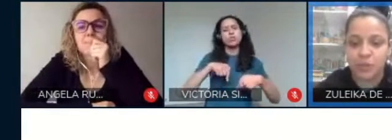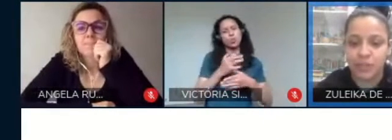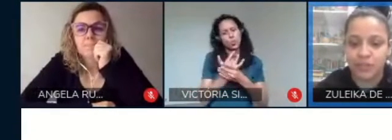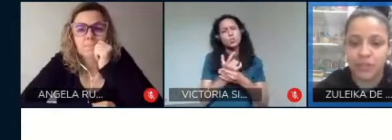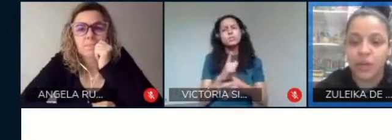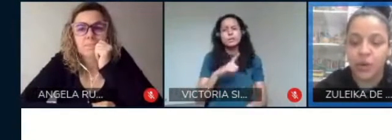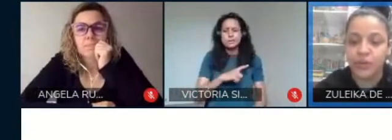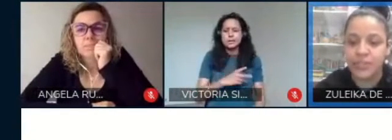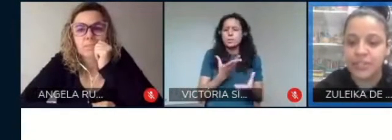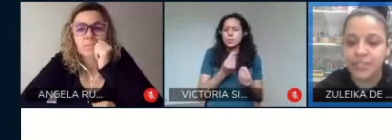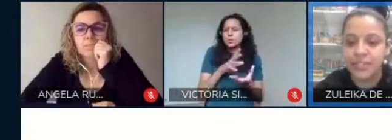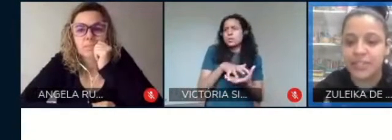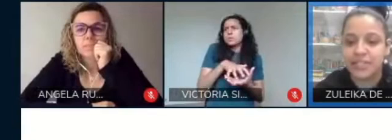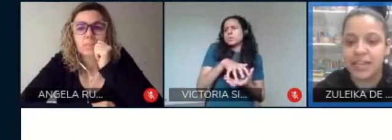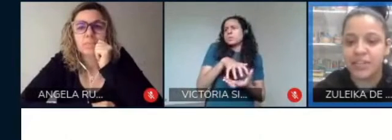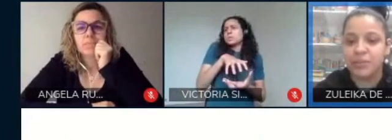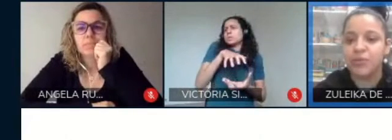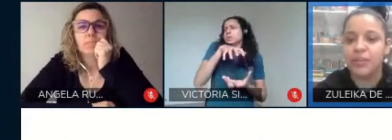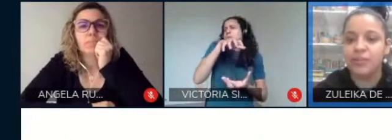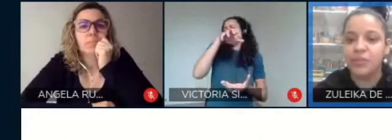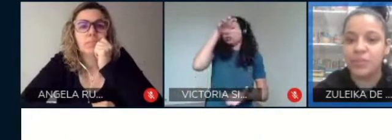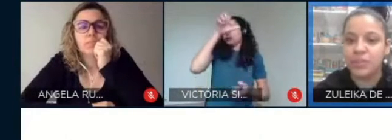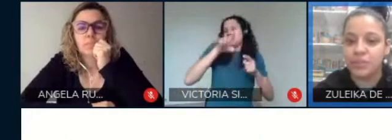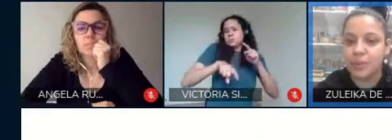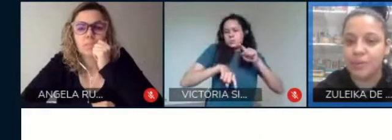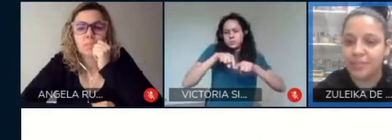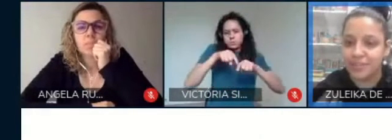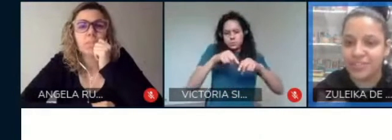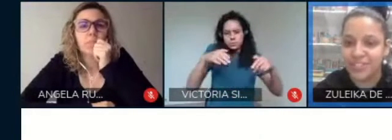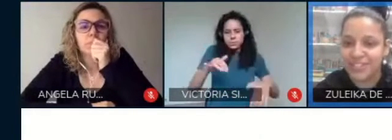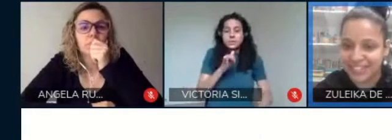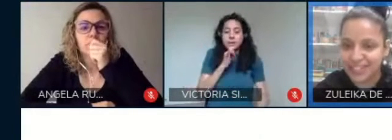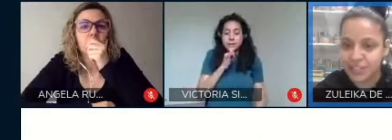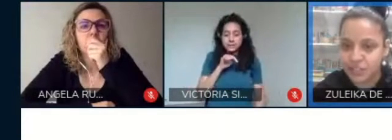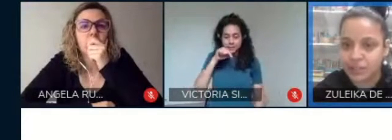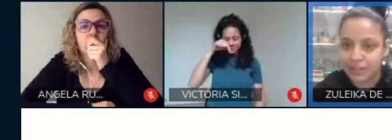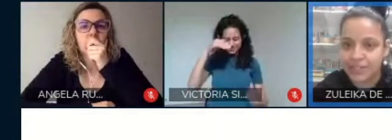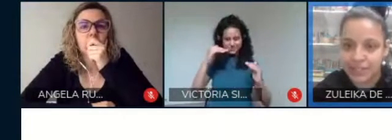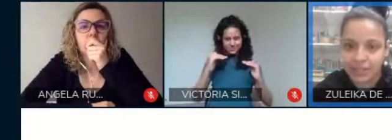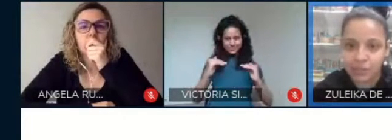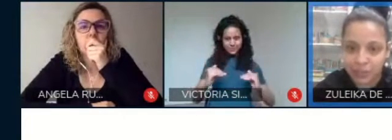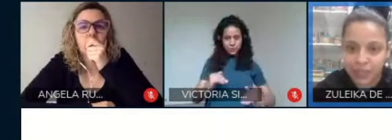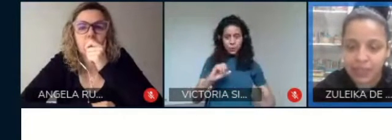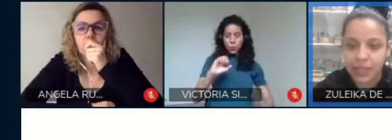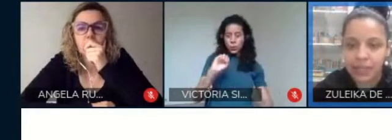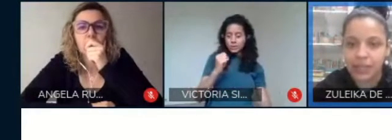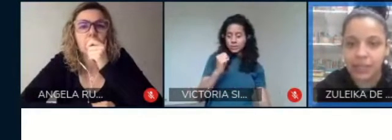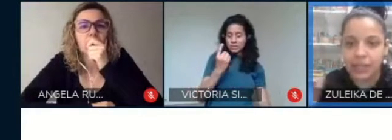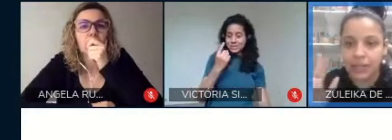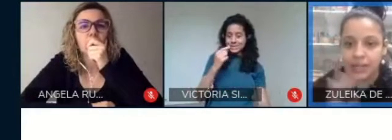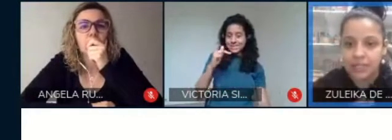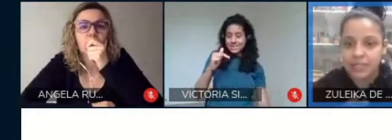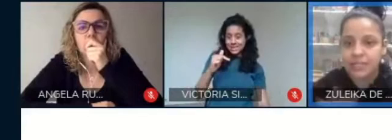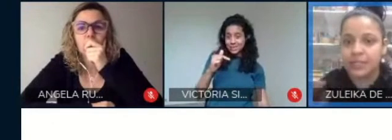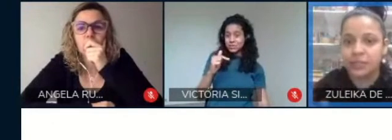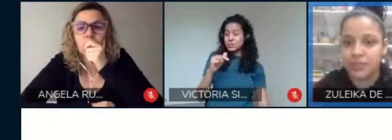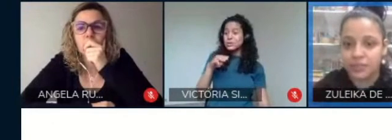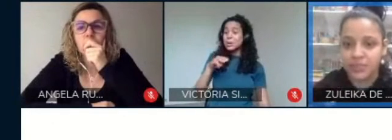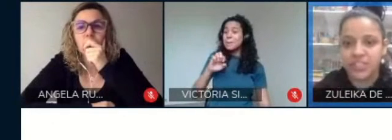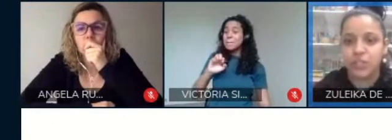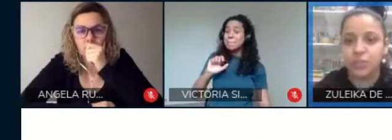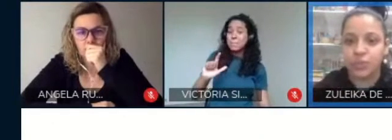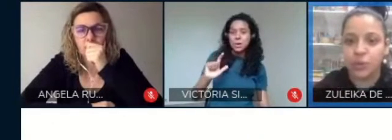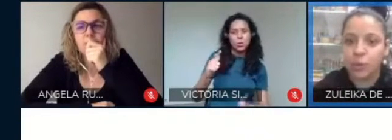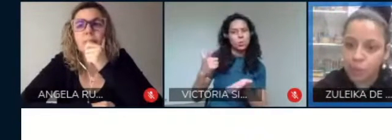ali embaixo, como vocês podem ver, 817 mil livros. Isso é provável que já esteja desatualizado, porque